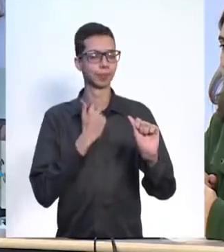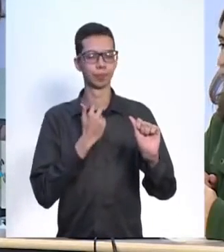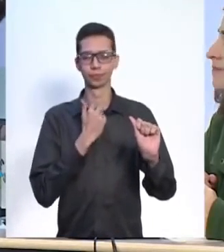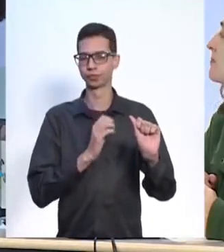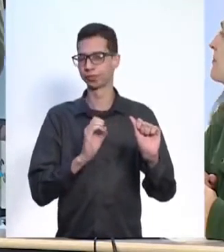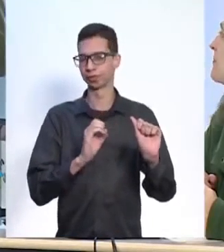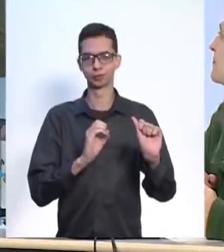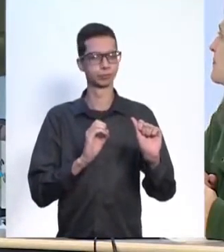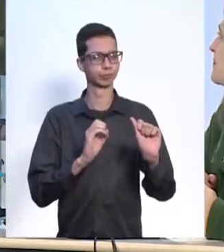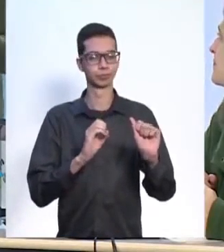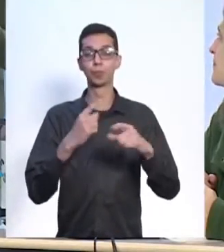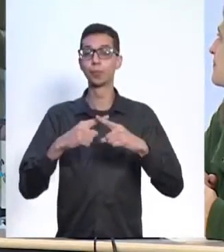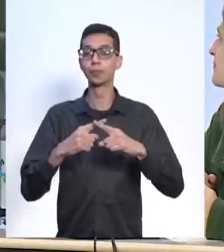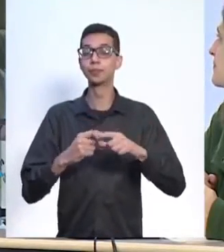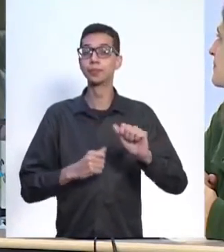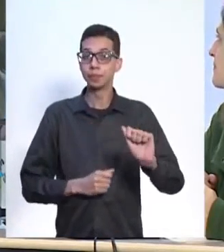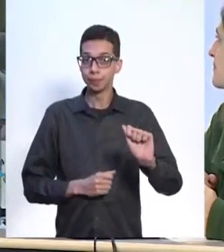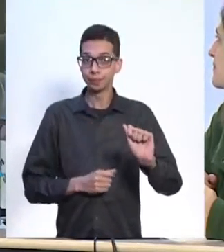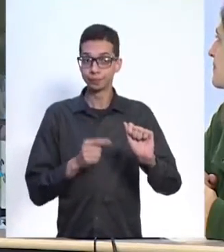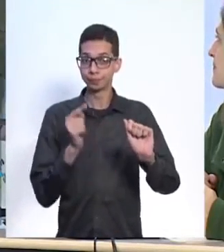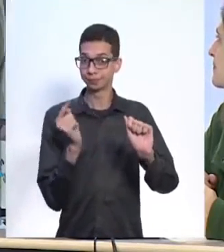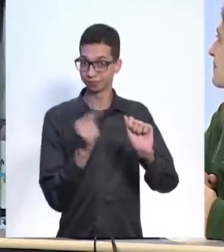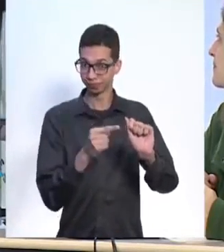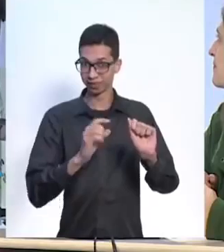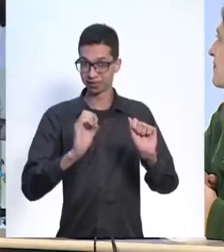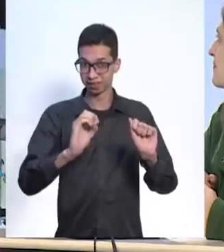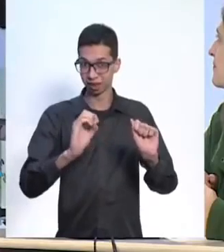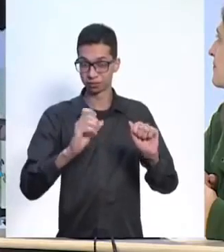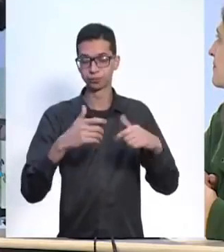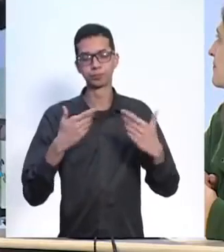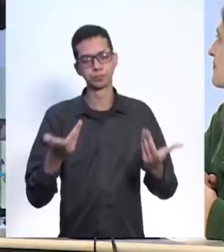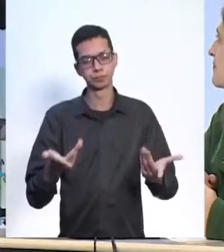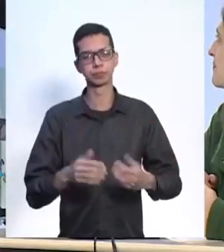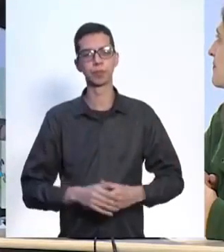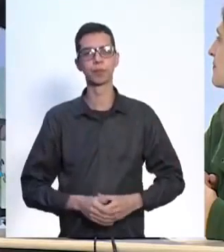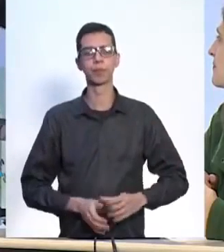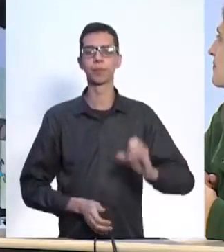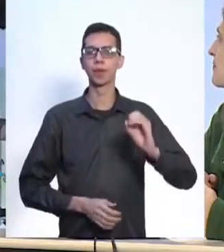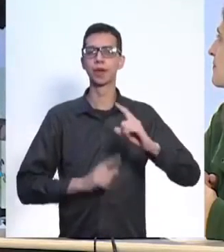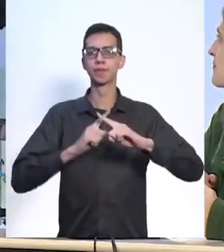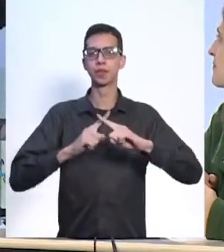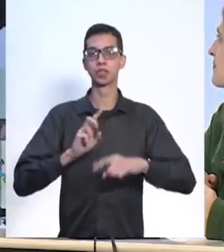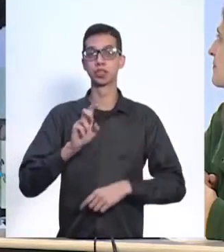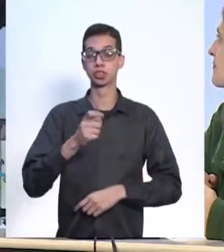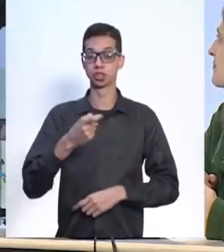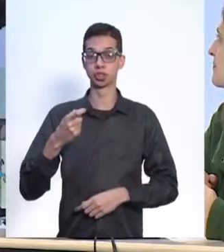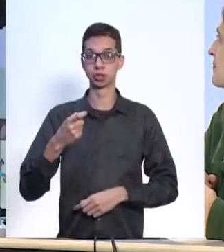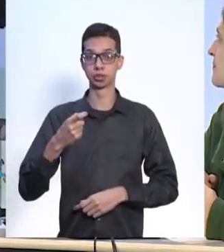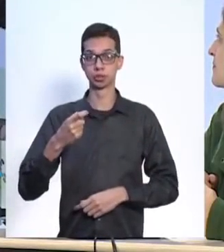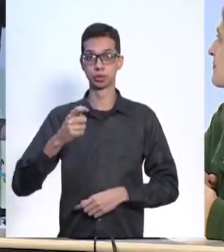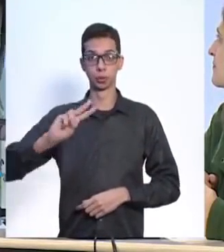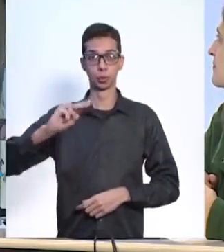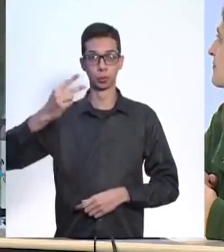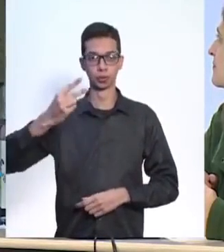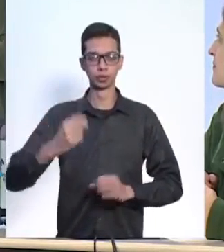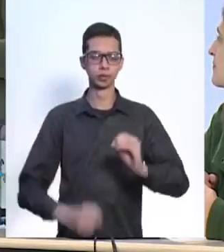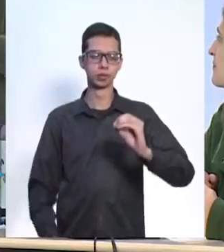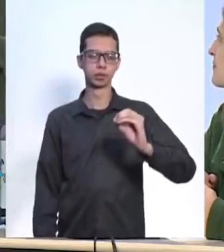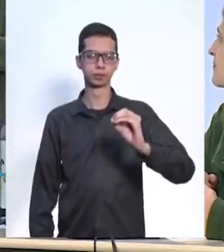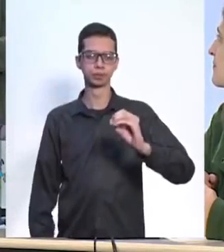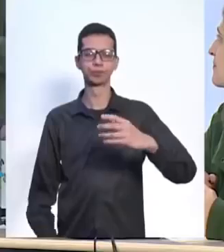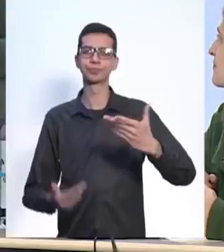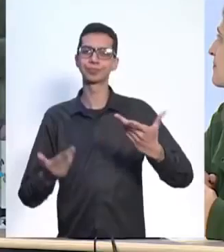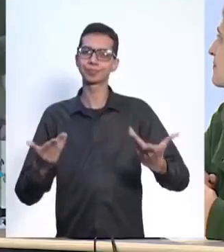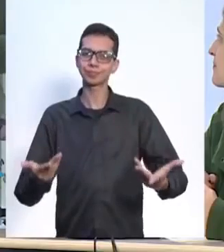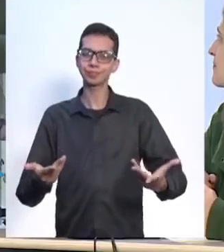zero. Porque se o a for zero, 0 vezes x ao quadrado vai dar zero, e aí essa